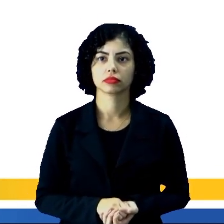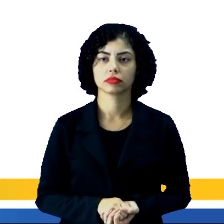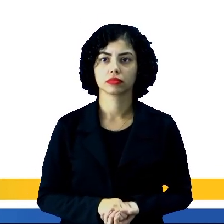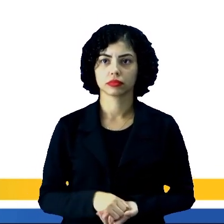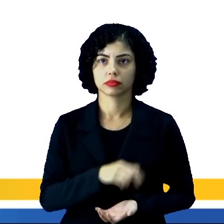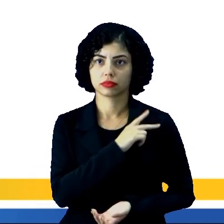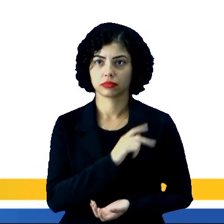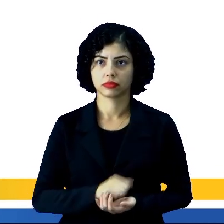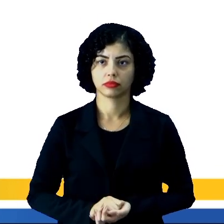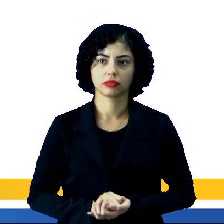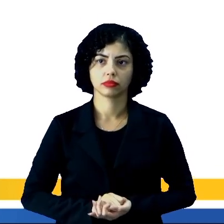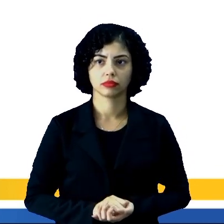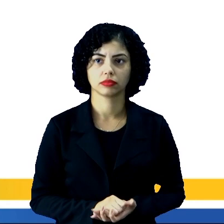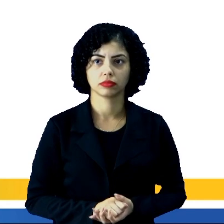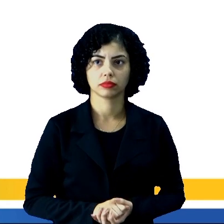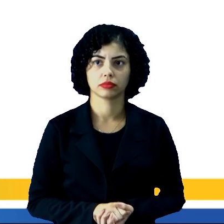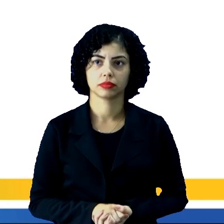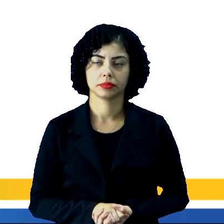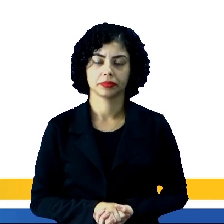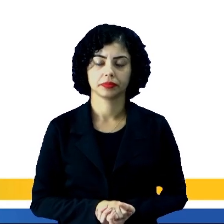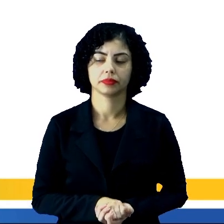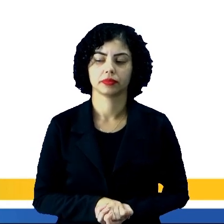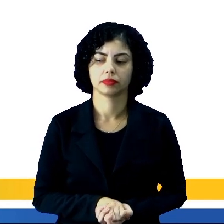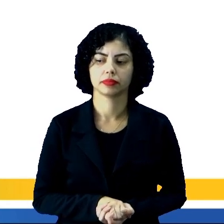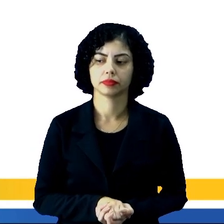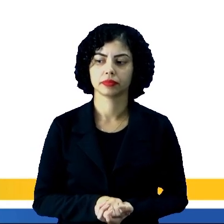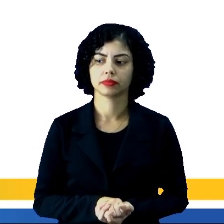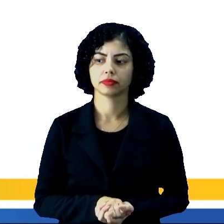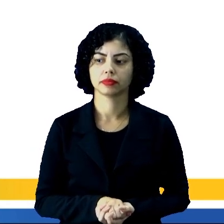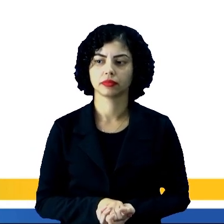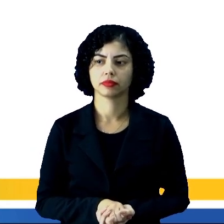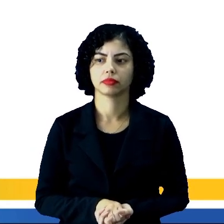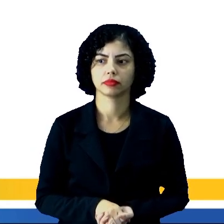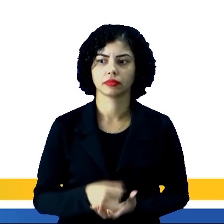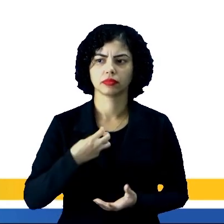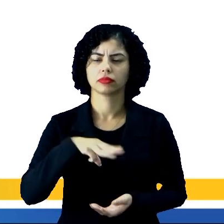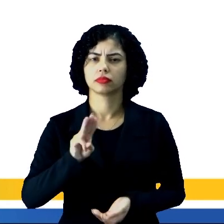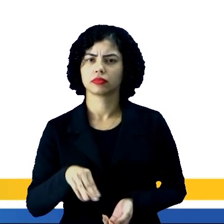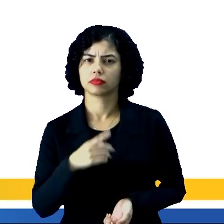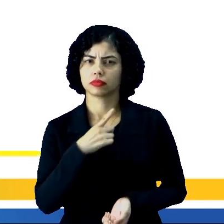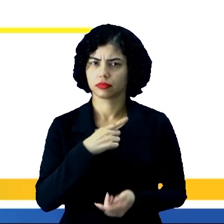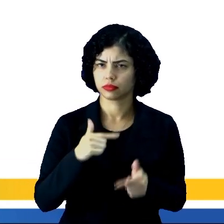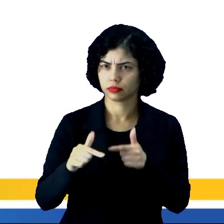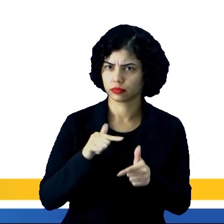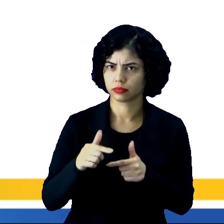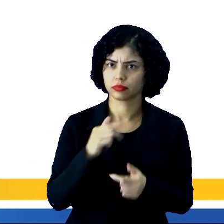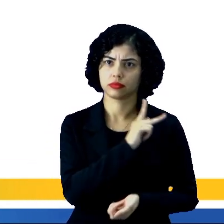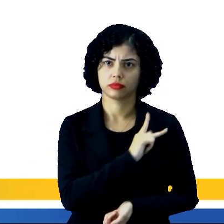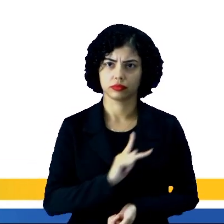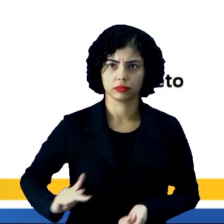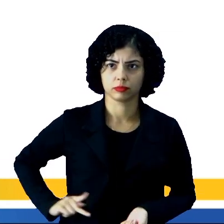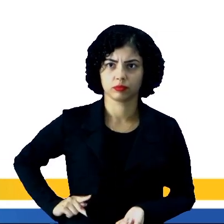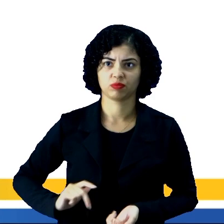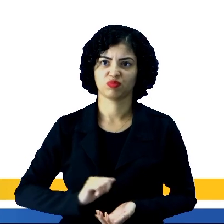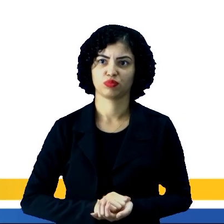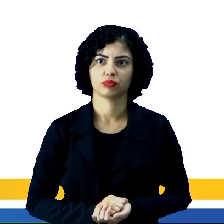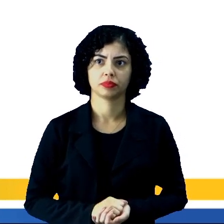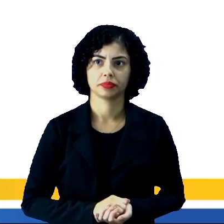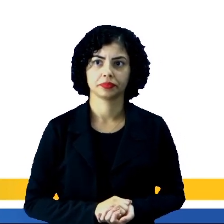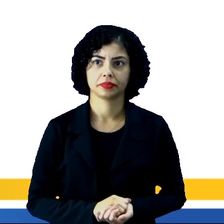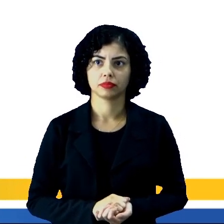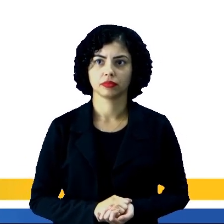e Presidente dele a companhia tenem muitos trabalhadores quem é que tem muitos trabalhadores o presidente né